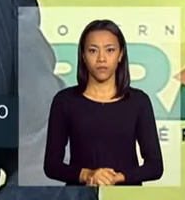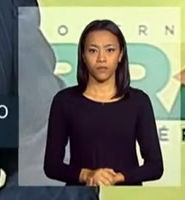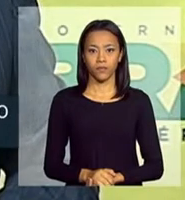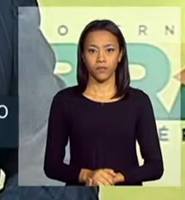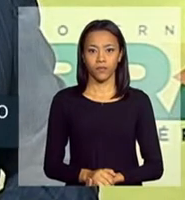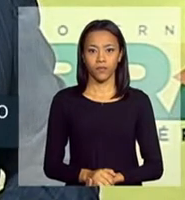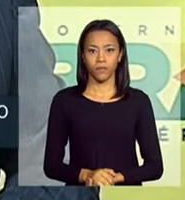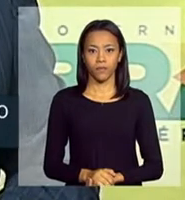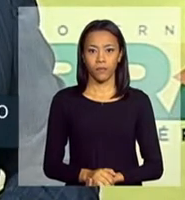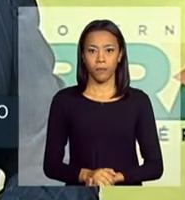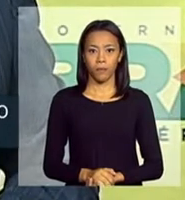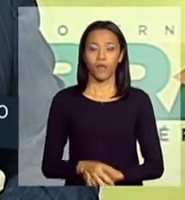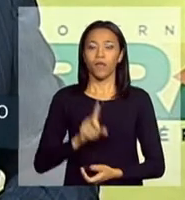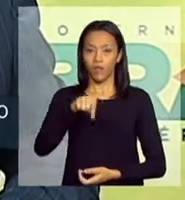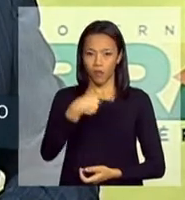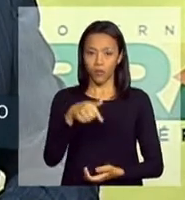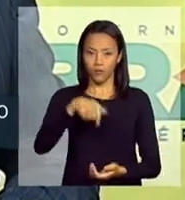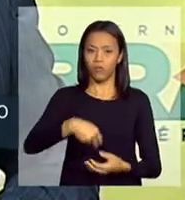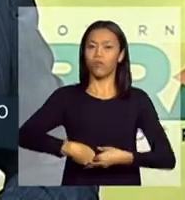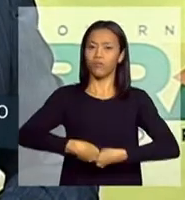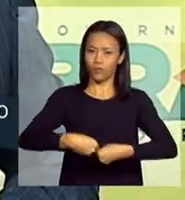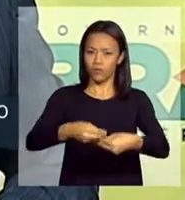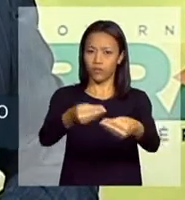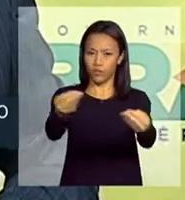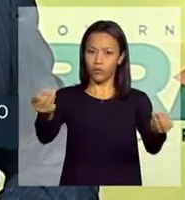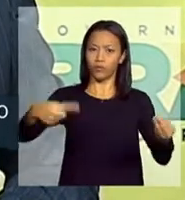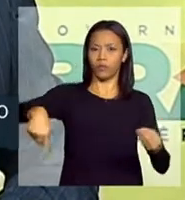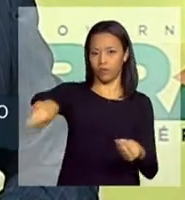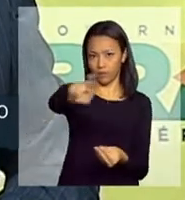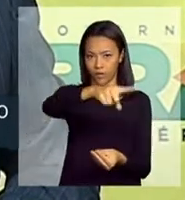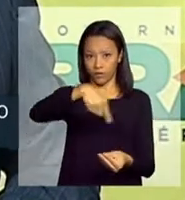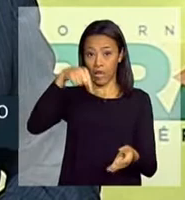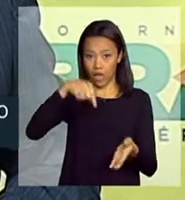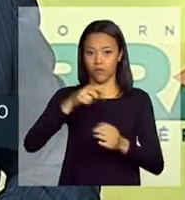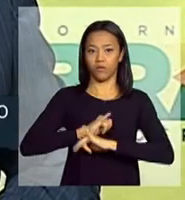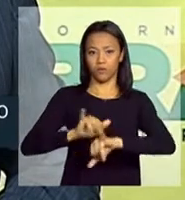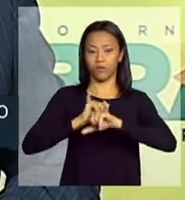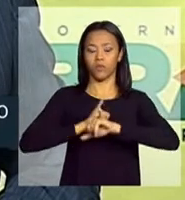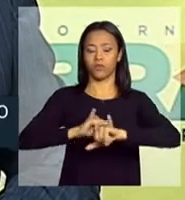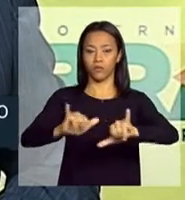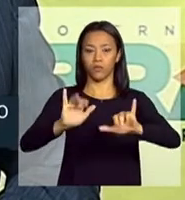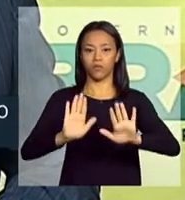eu vou te beijar para vocês todos esses dados tá